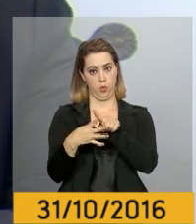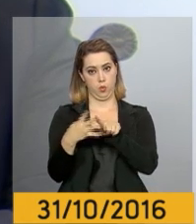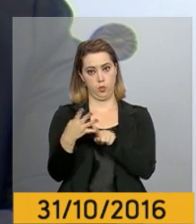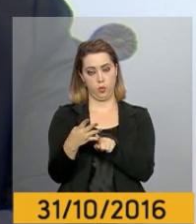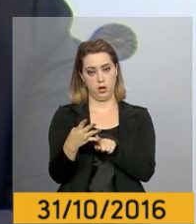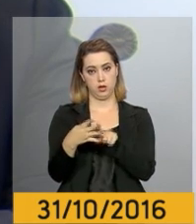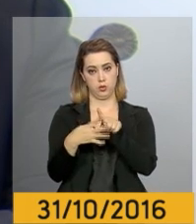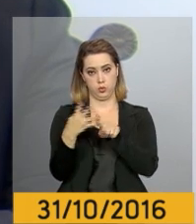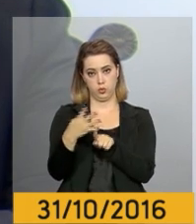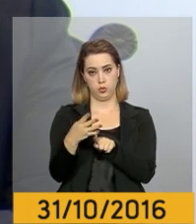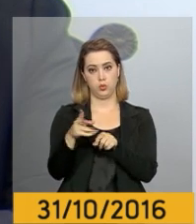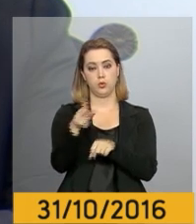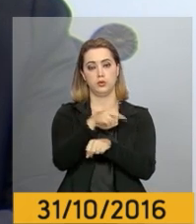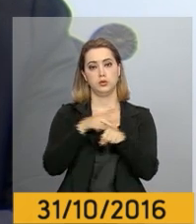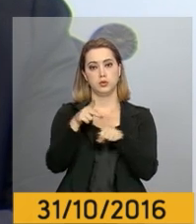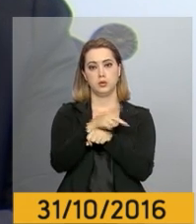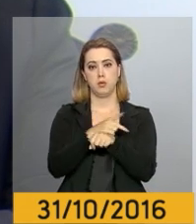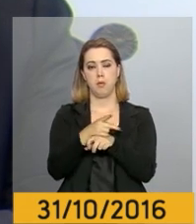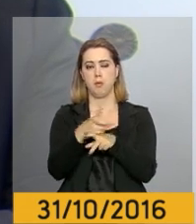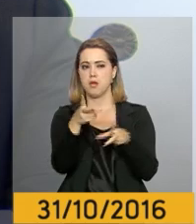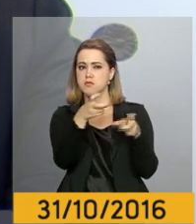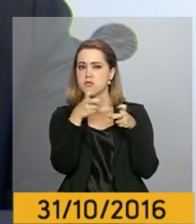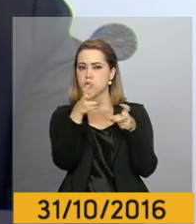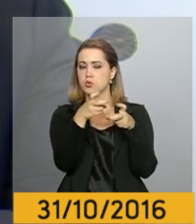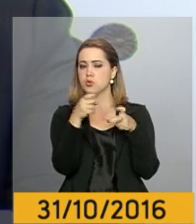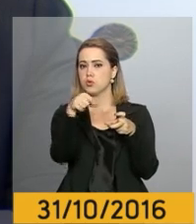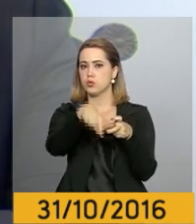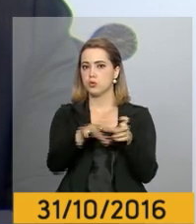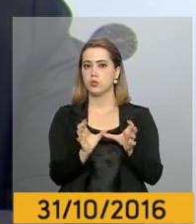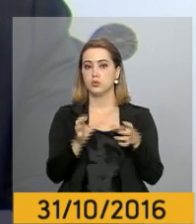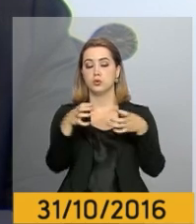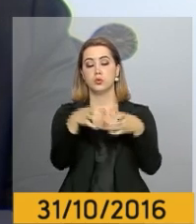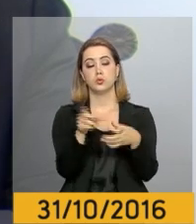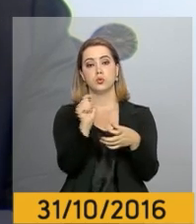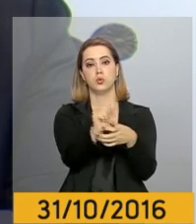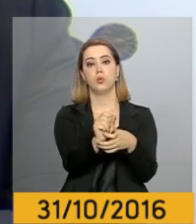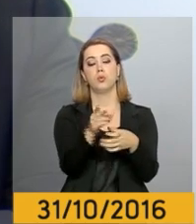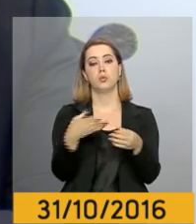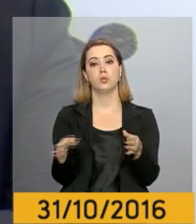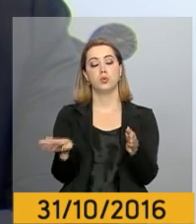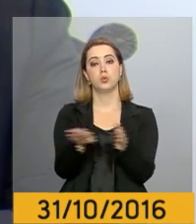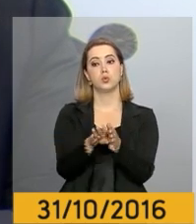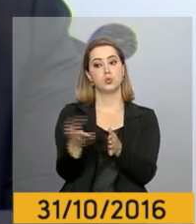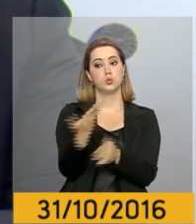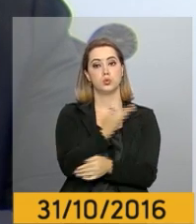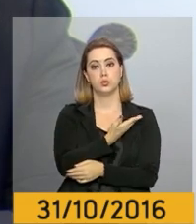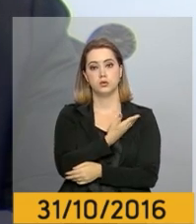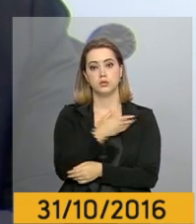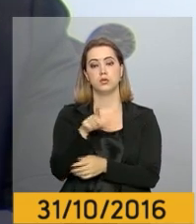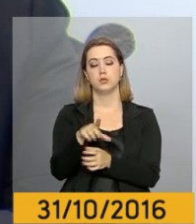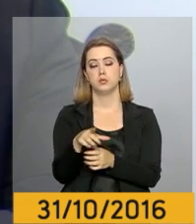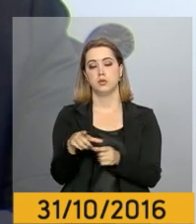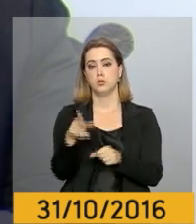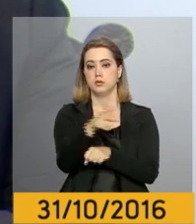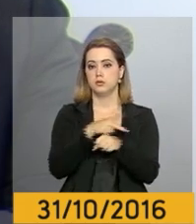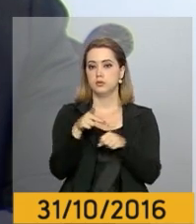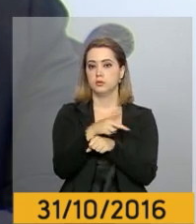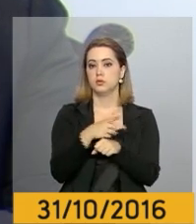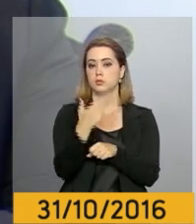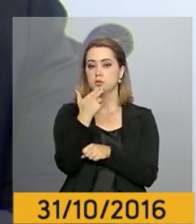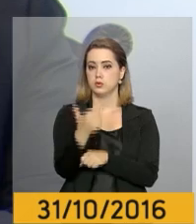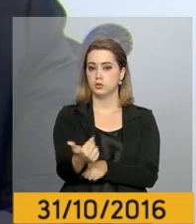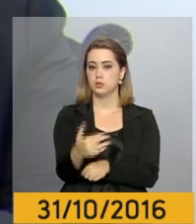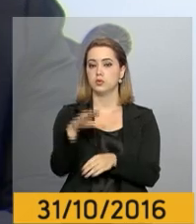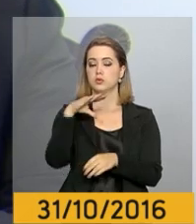ao estatuto de observador associado da Comunidade dos Países de Língua Portuguesa esses